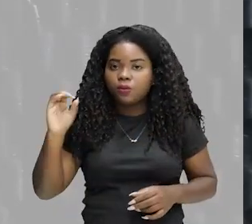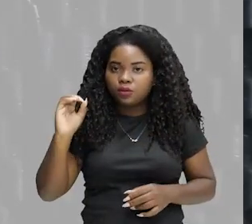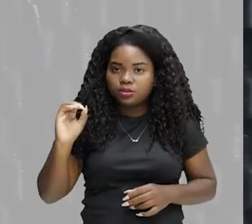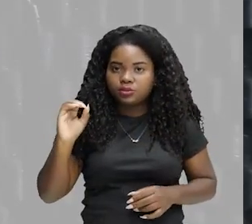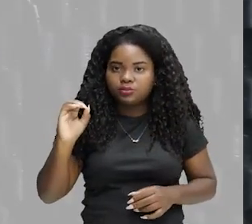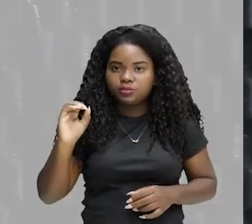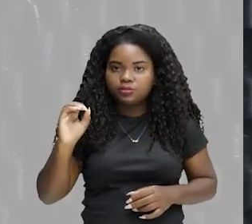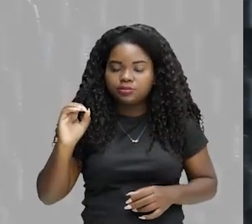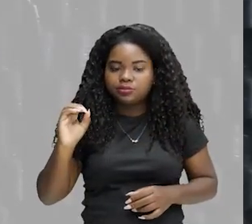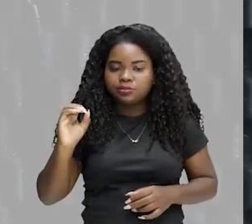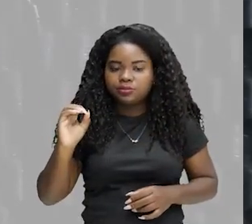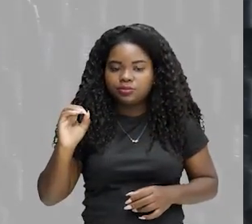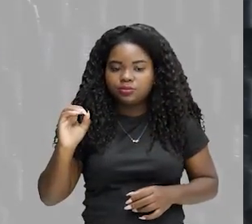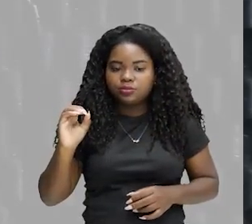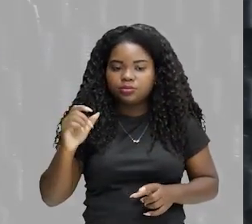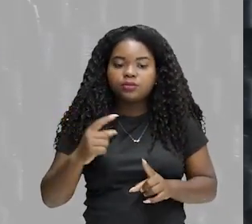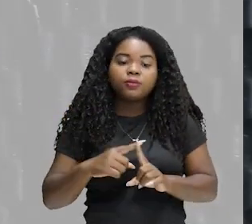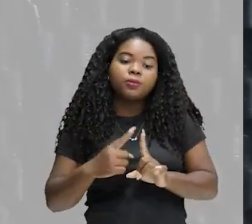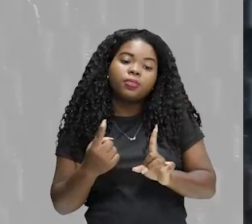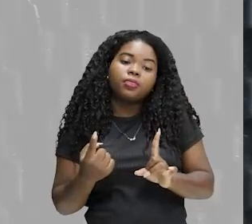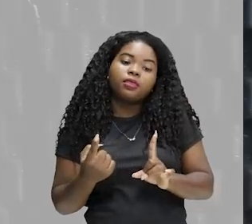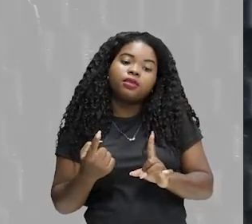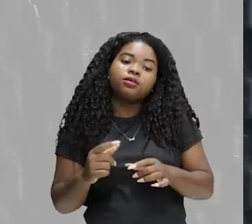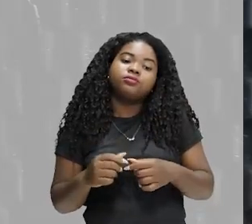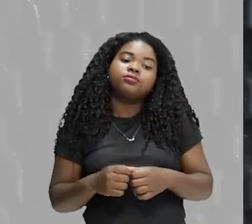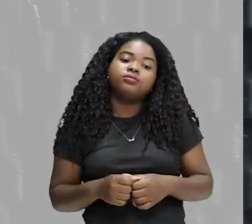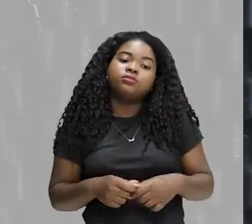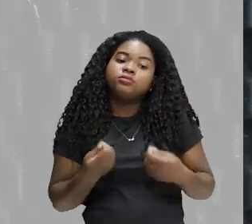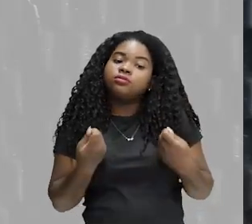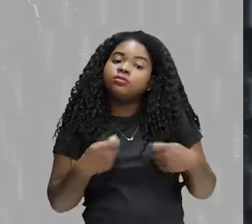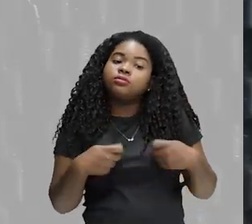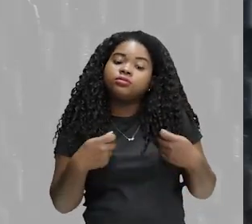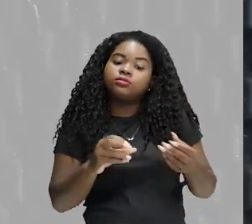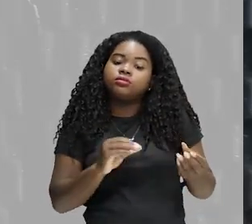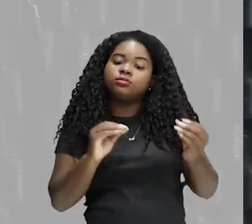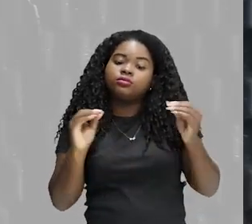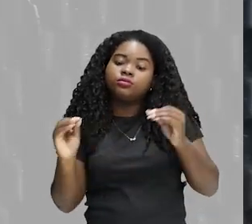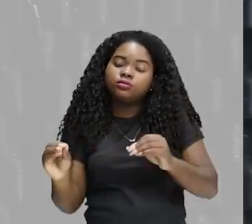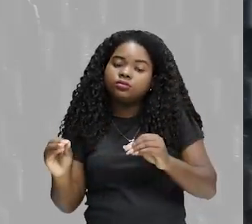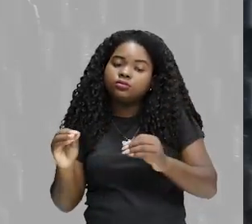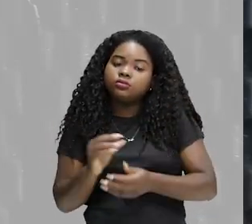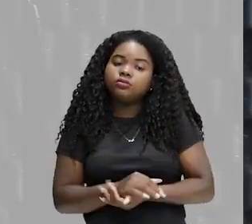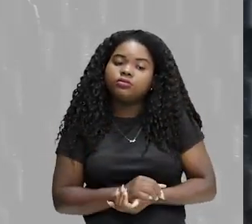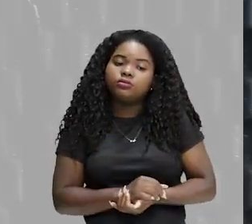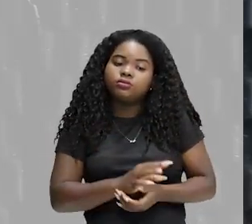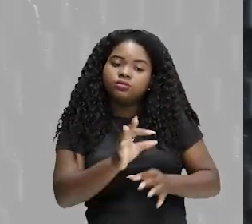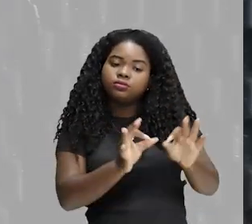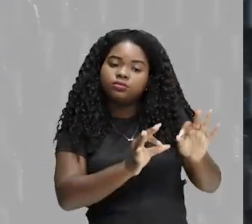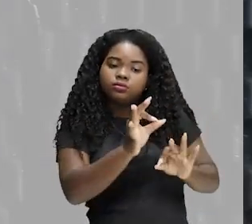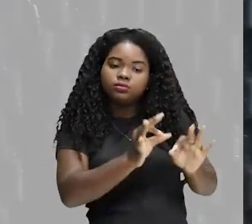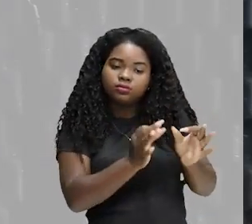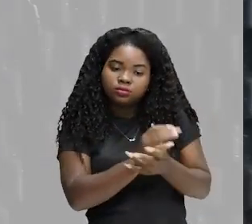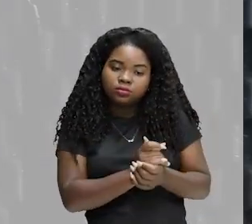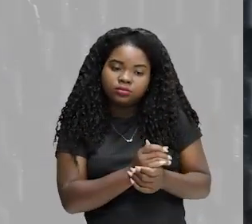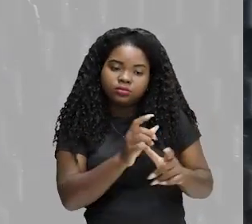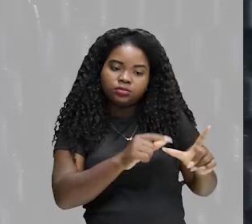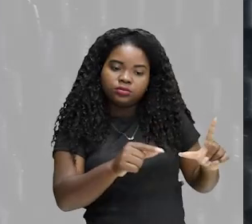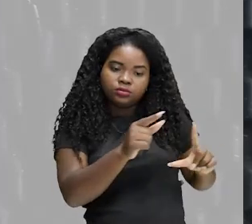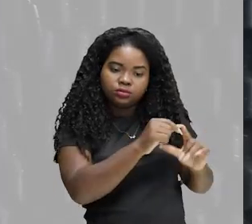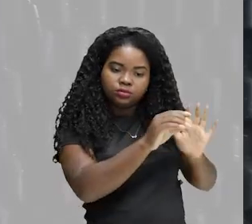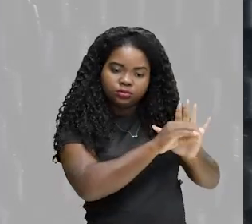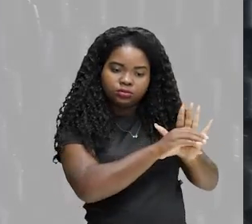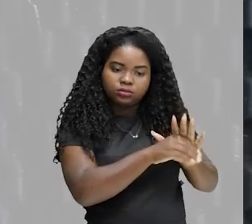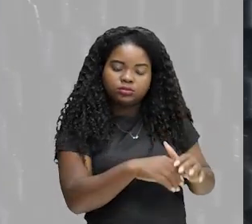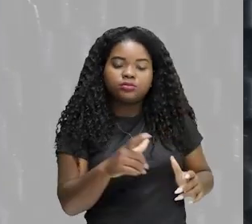deixo de calcular. Só que eu não quero ainda reescrever com a propriedade operatória. Olha só como ficou. Eu tenho aí,